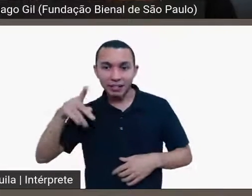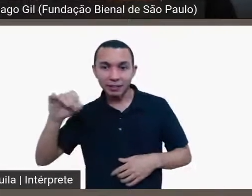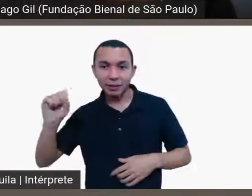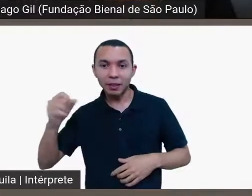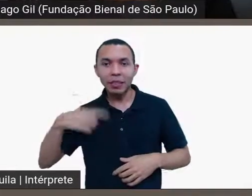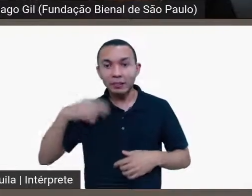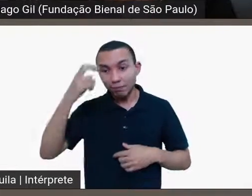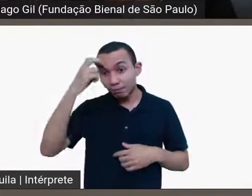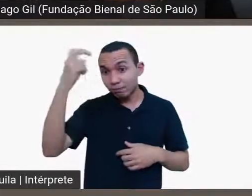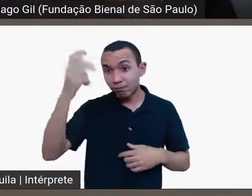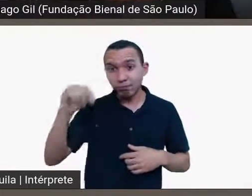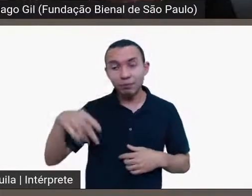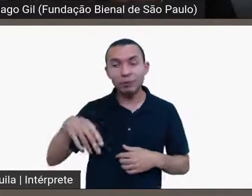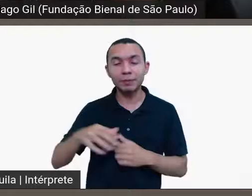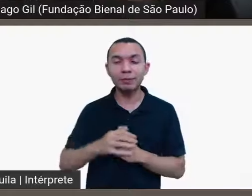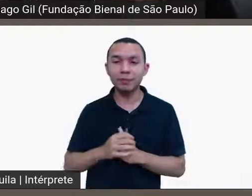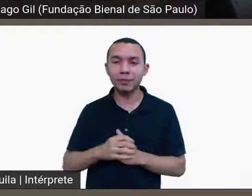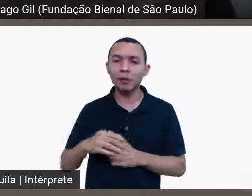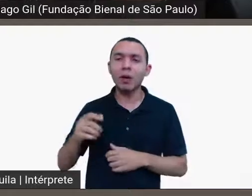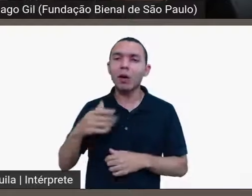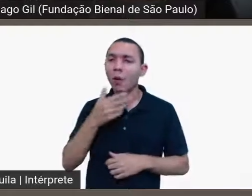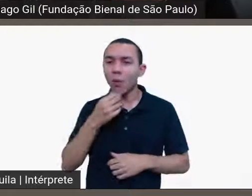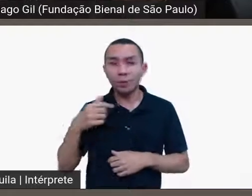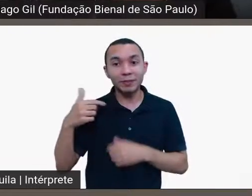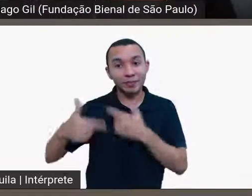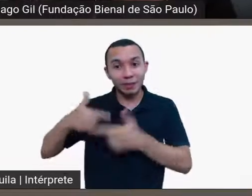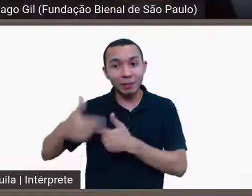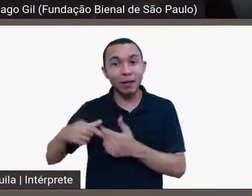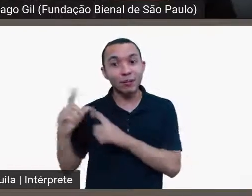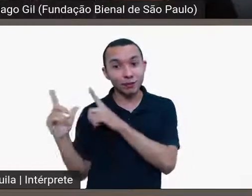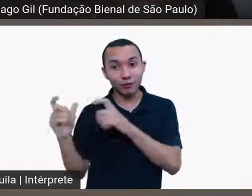genialidade do olho virado, o artista fotógrafo.